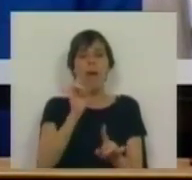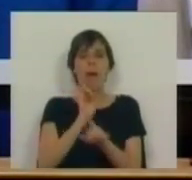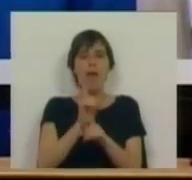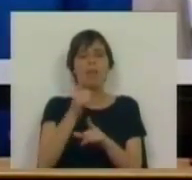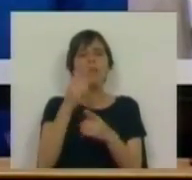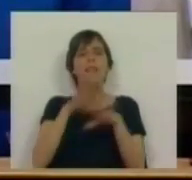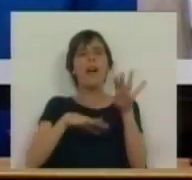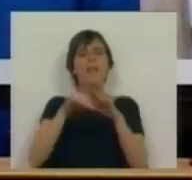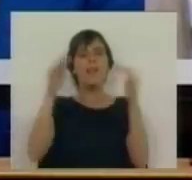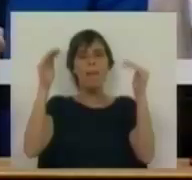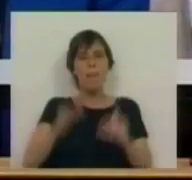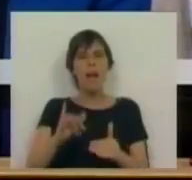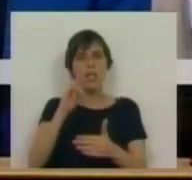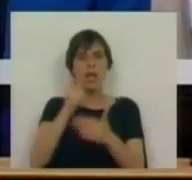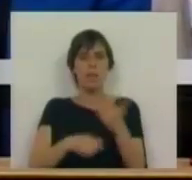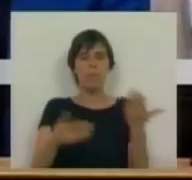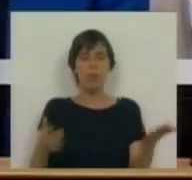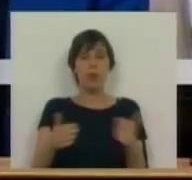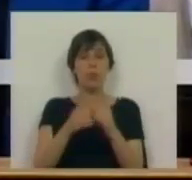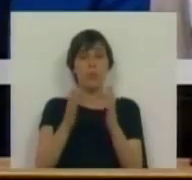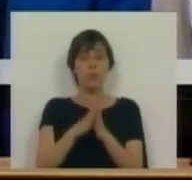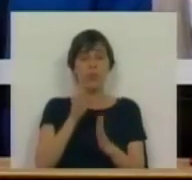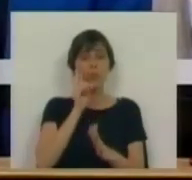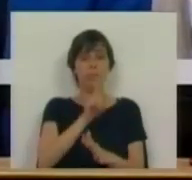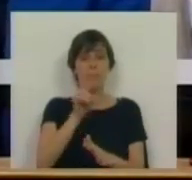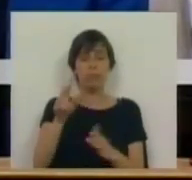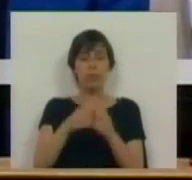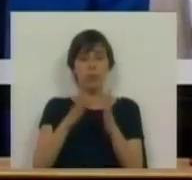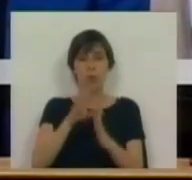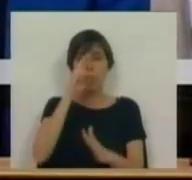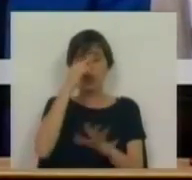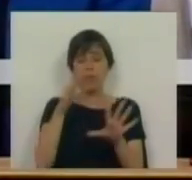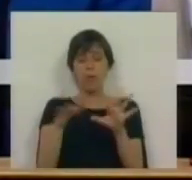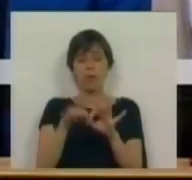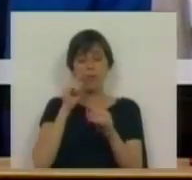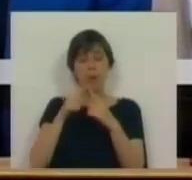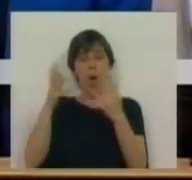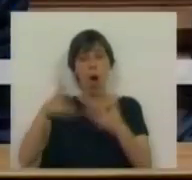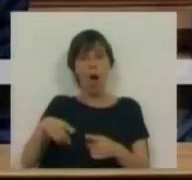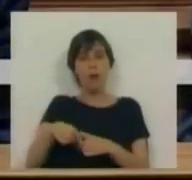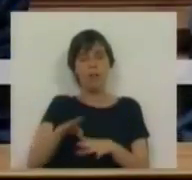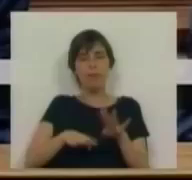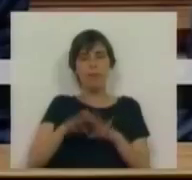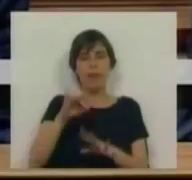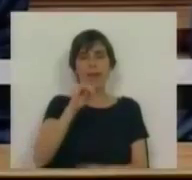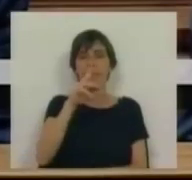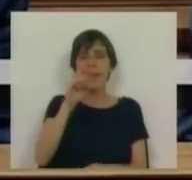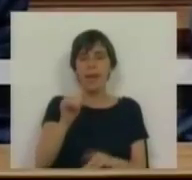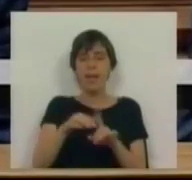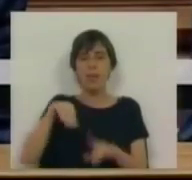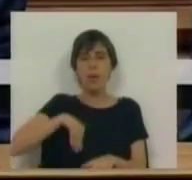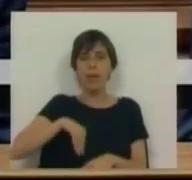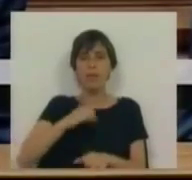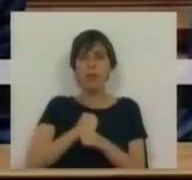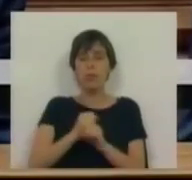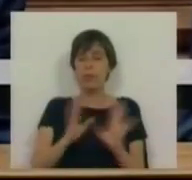exatamente o que é que está a fazer para baixar impostos, quando tudo o que nós vemos é que todo o esforço de consolidação orçamental está a ser feito sobre o IRS e sobre os